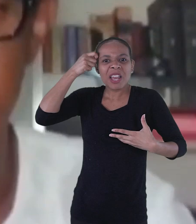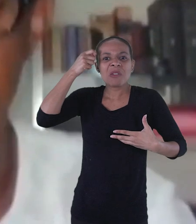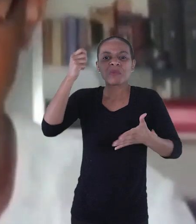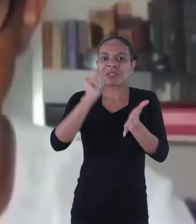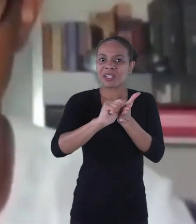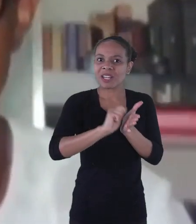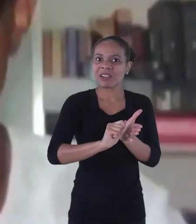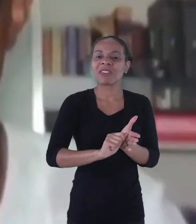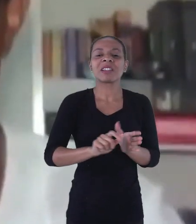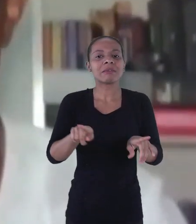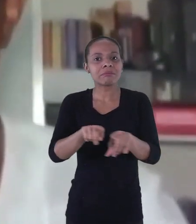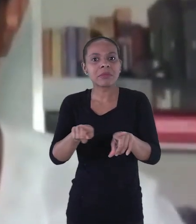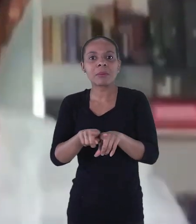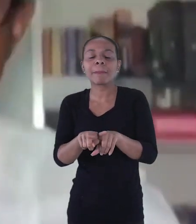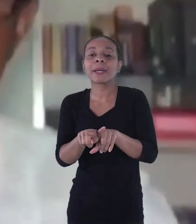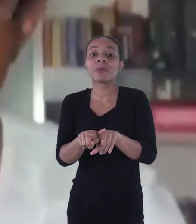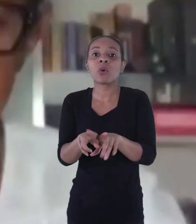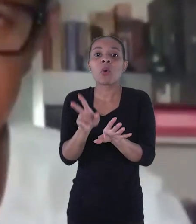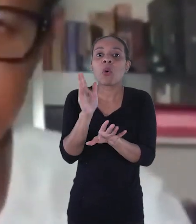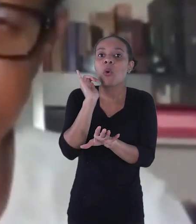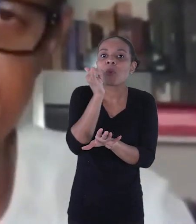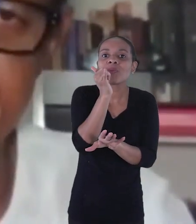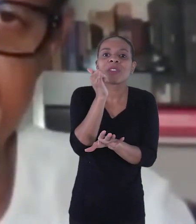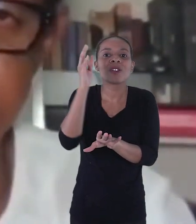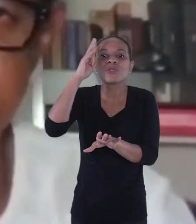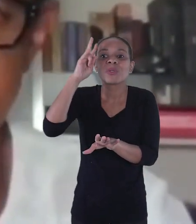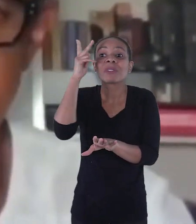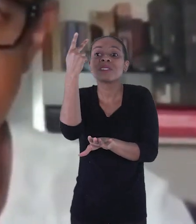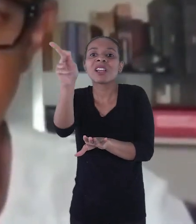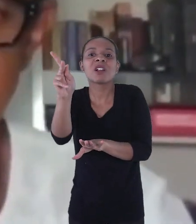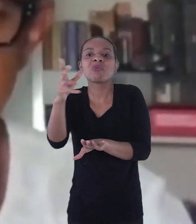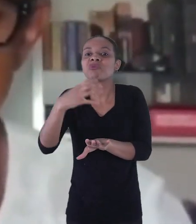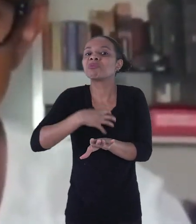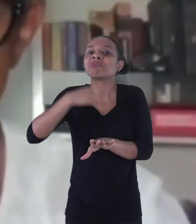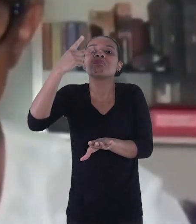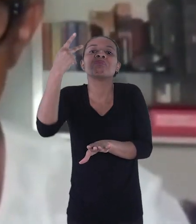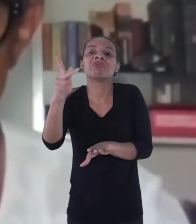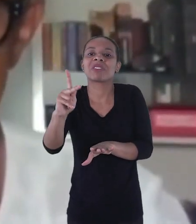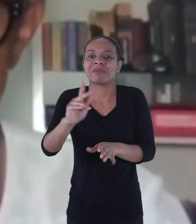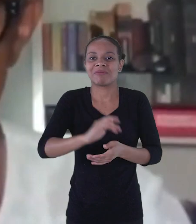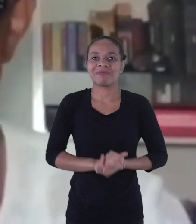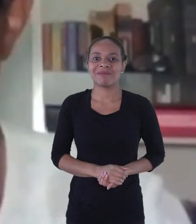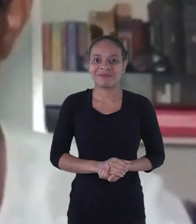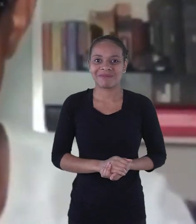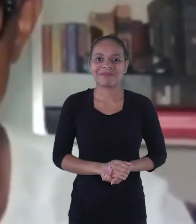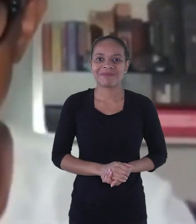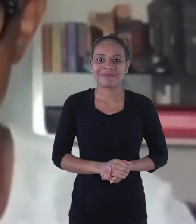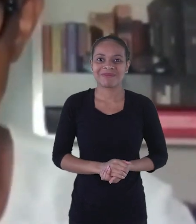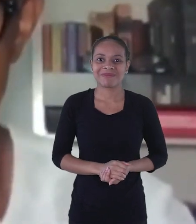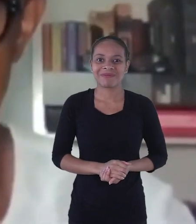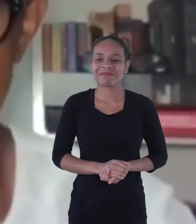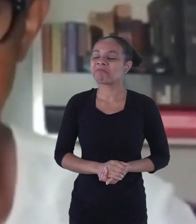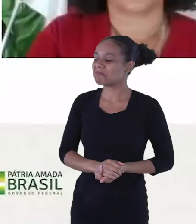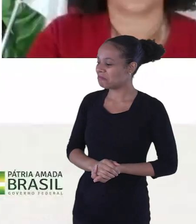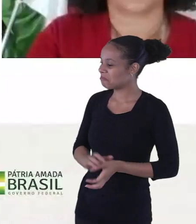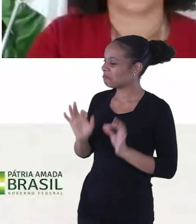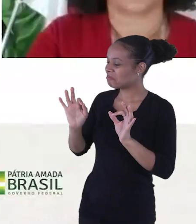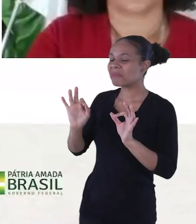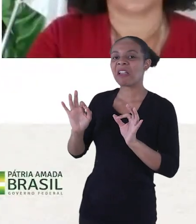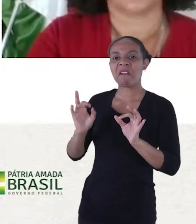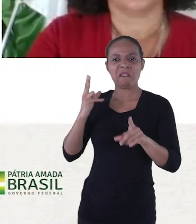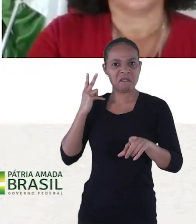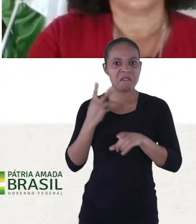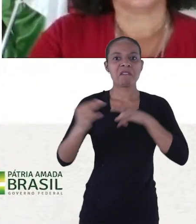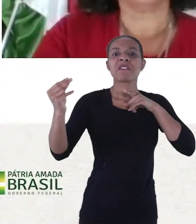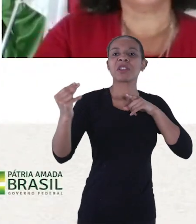e contar a própria história do jeito que quiser contar. É isso aí, né, Leni? Tem uma mulher vitoriosa, Carolina,